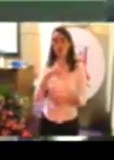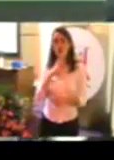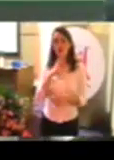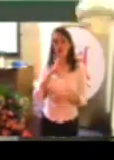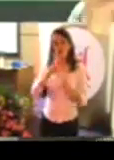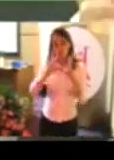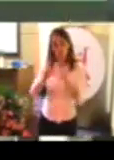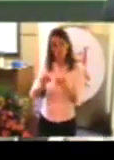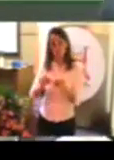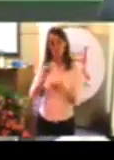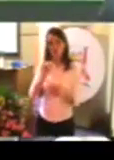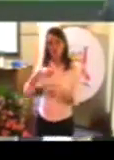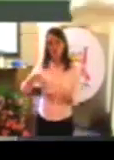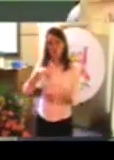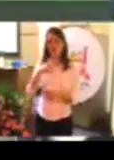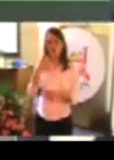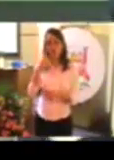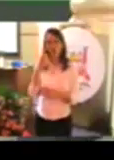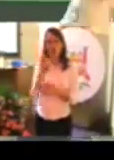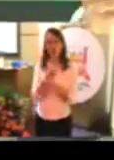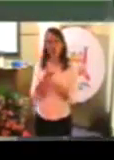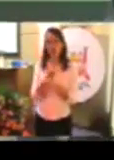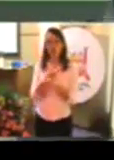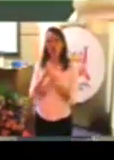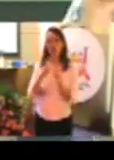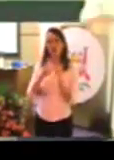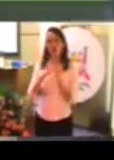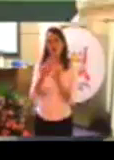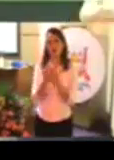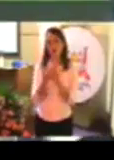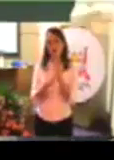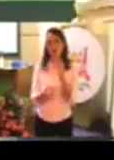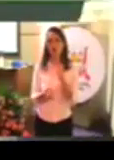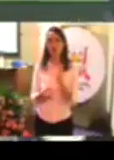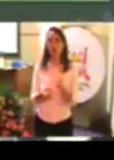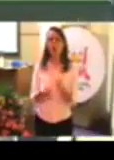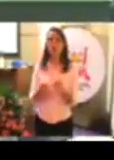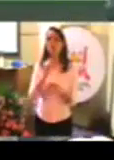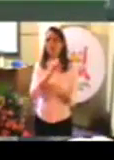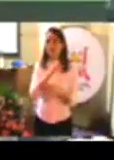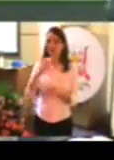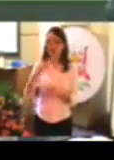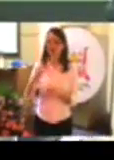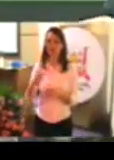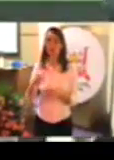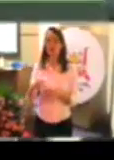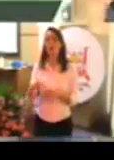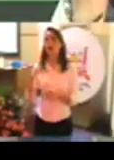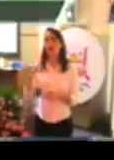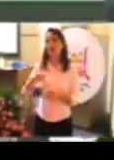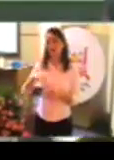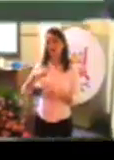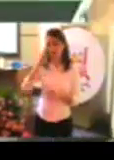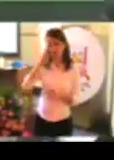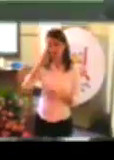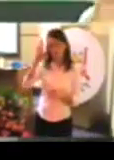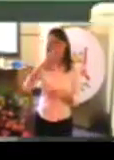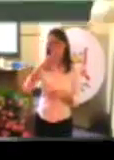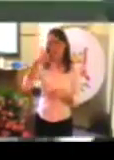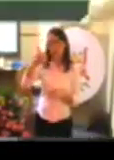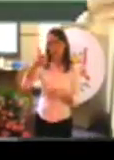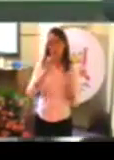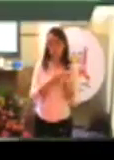modelo do Legislativo, procurem a escola da Assembleia Legislativa de Santa Catarina. É a que está